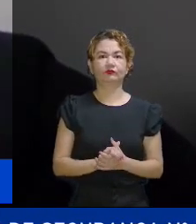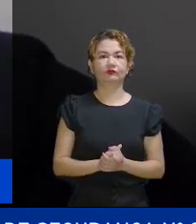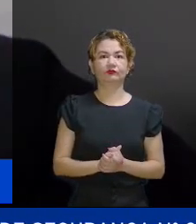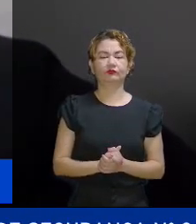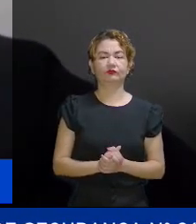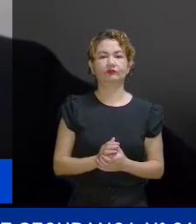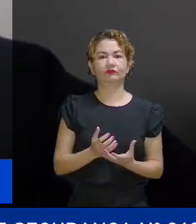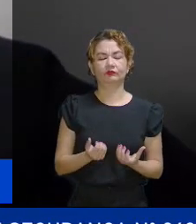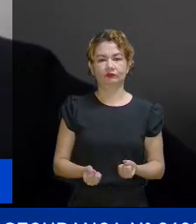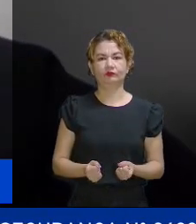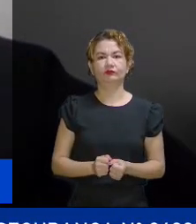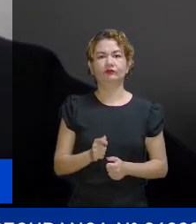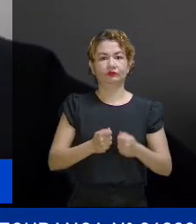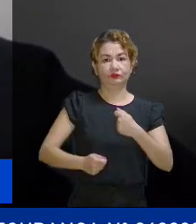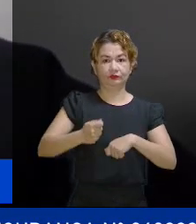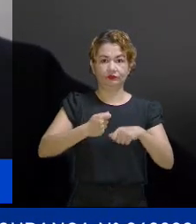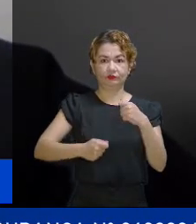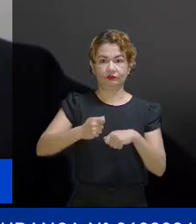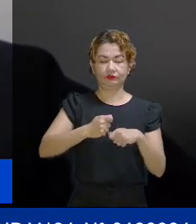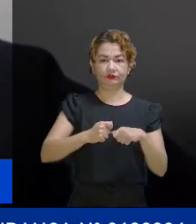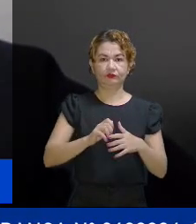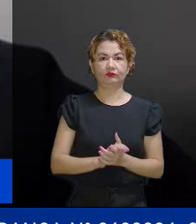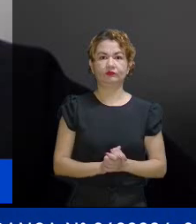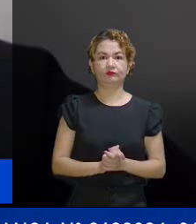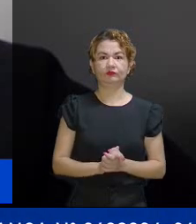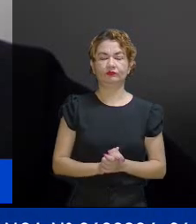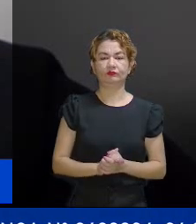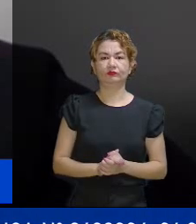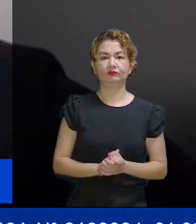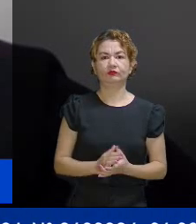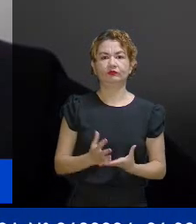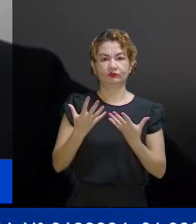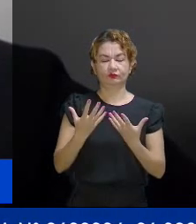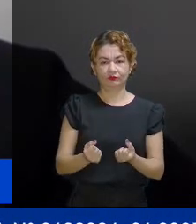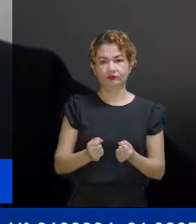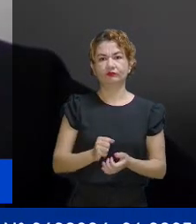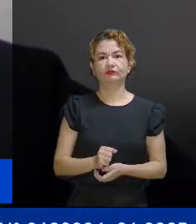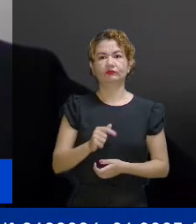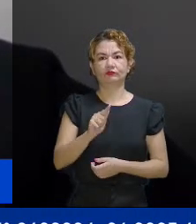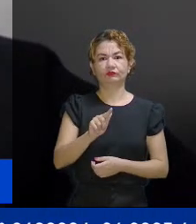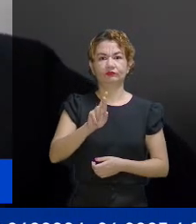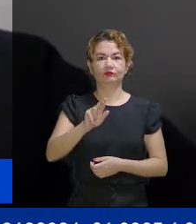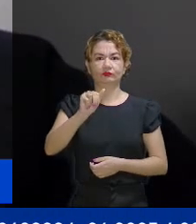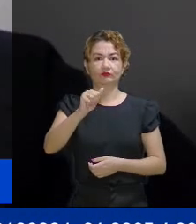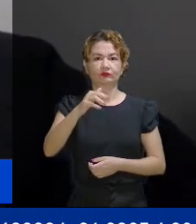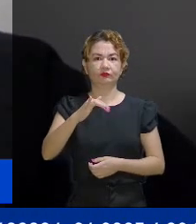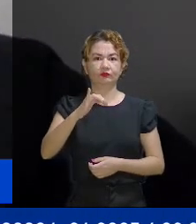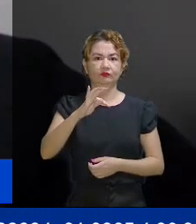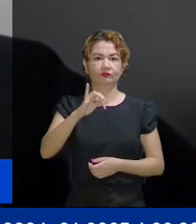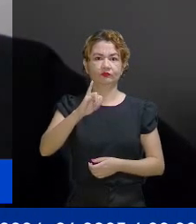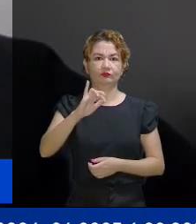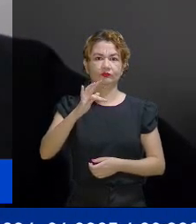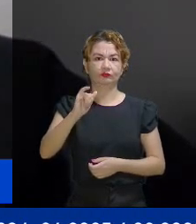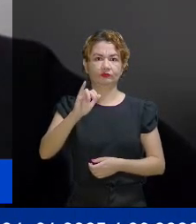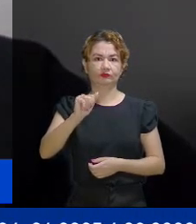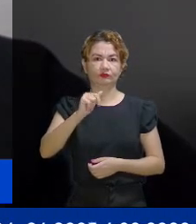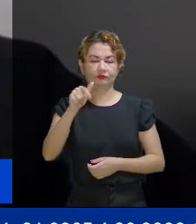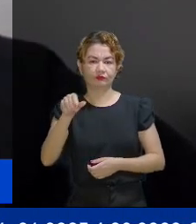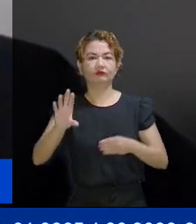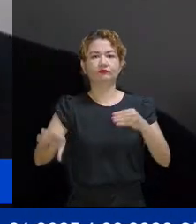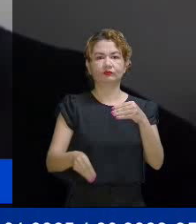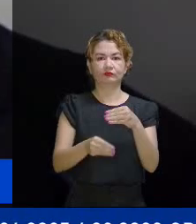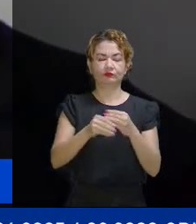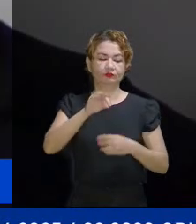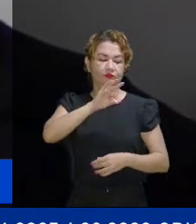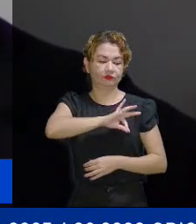inferior, 16 e 3, 24 de 3 de 2025. 12ª Sessão Judiciária Ordinária do TRAP. Na barra enrolada